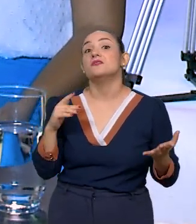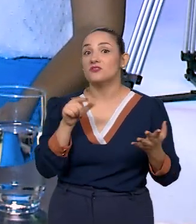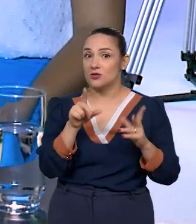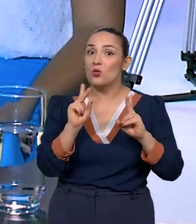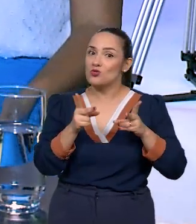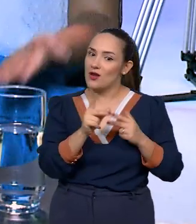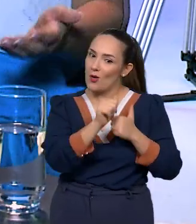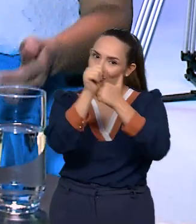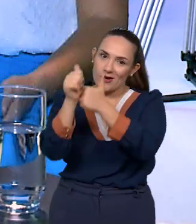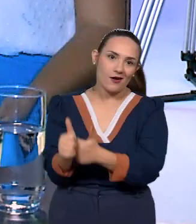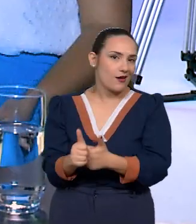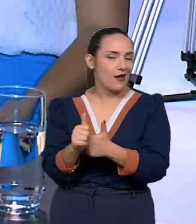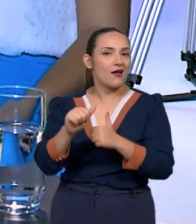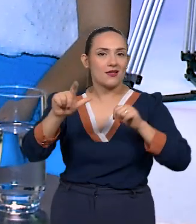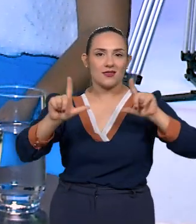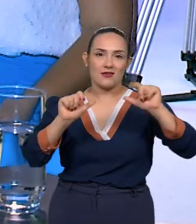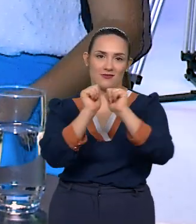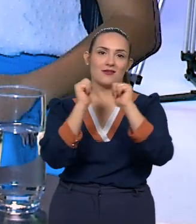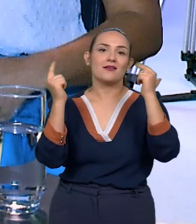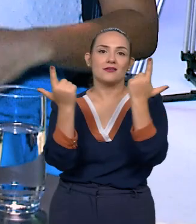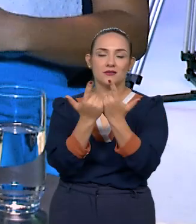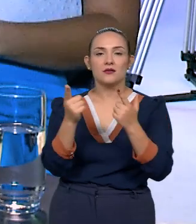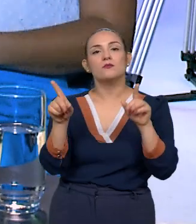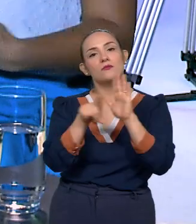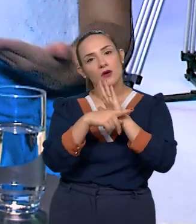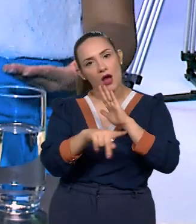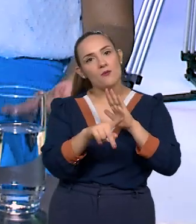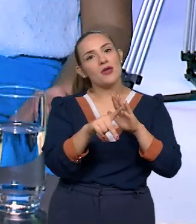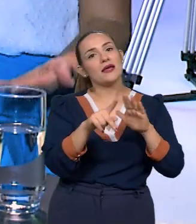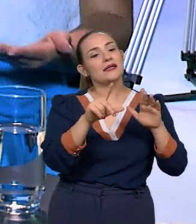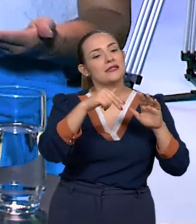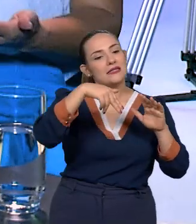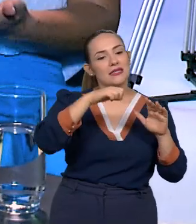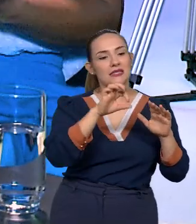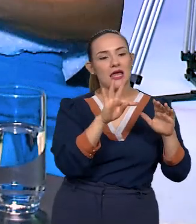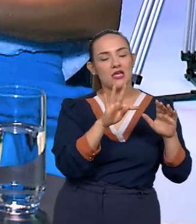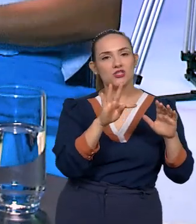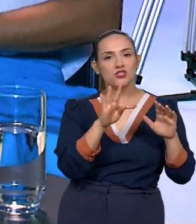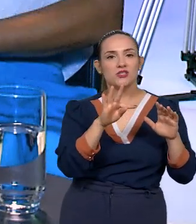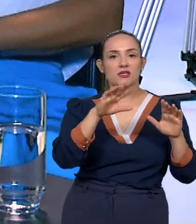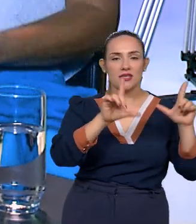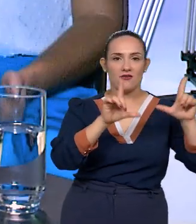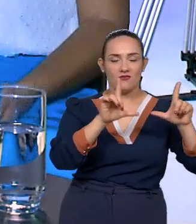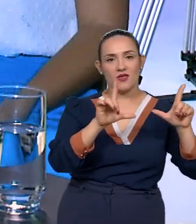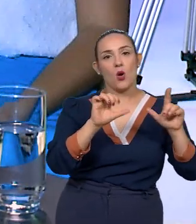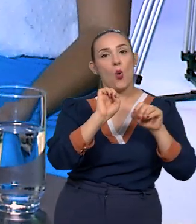nosso programa. E continue acompanhando toda a nossa programação através do canal 9